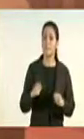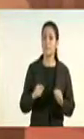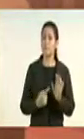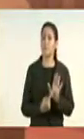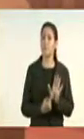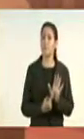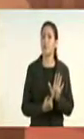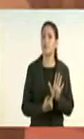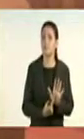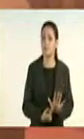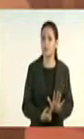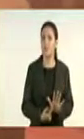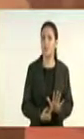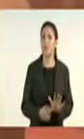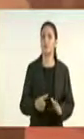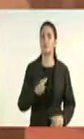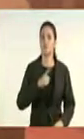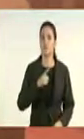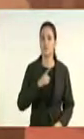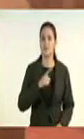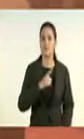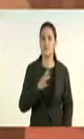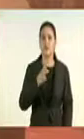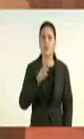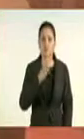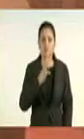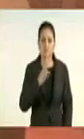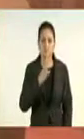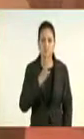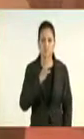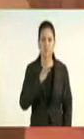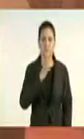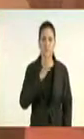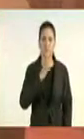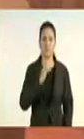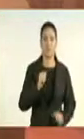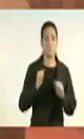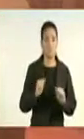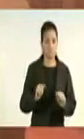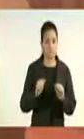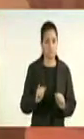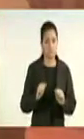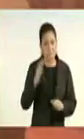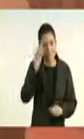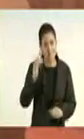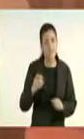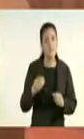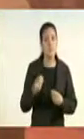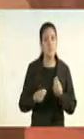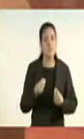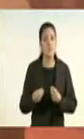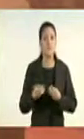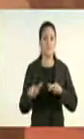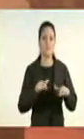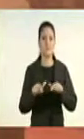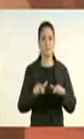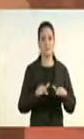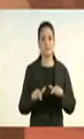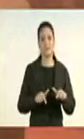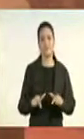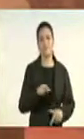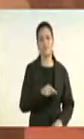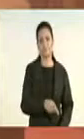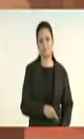especialização técnica com conhecimentos e ou habilidades suficientes para a prática da tarefa para o qual